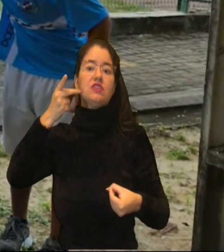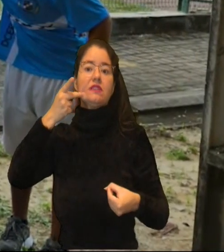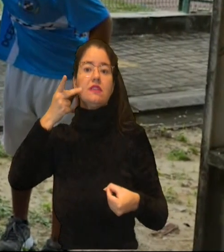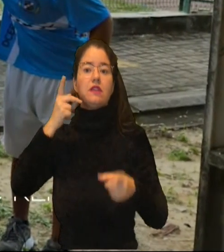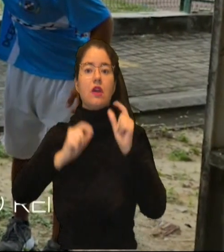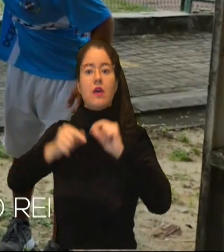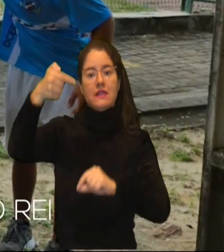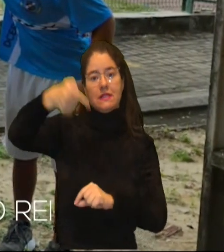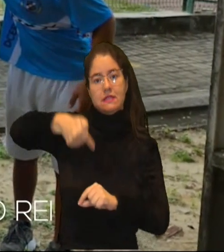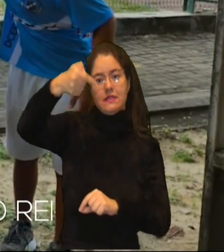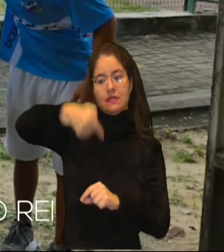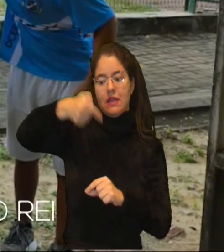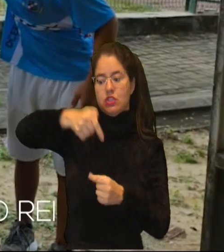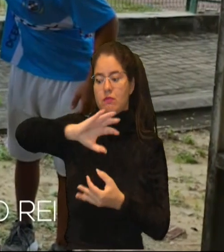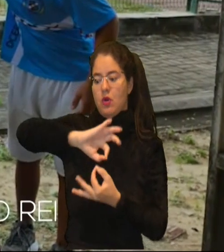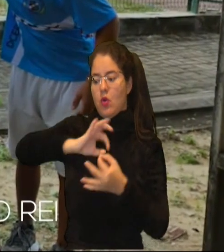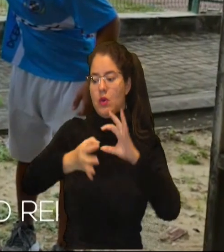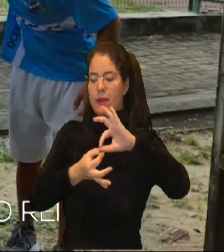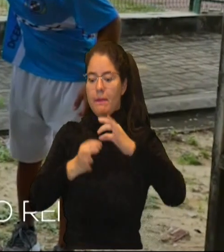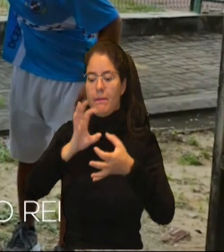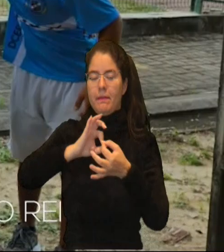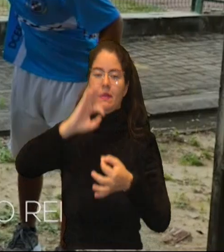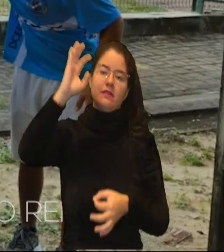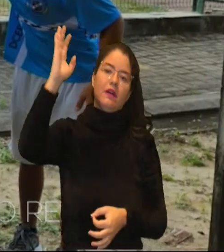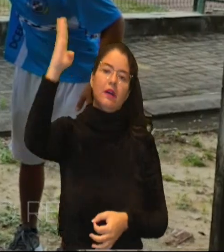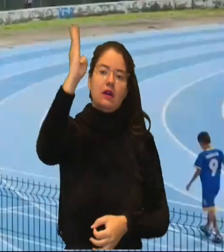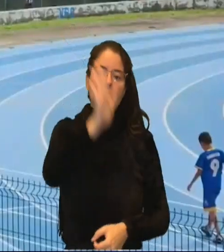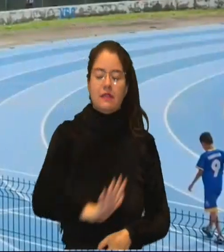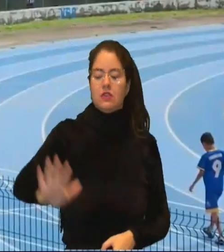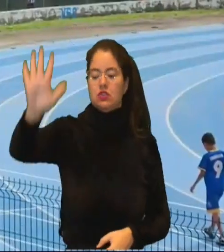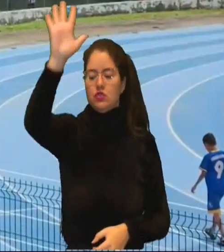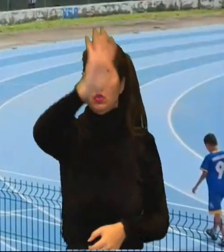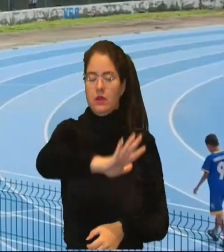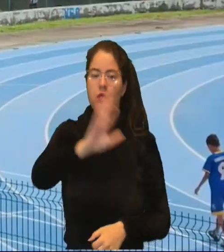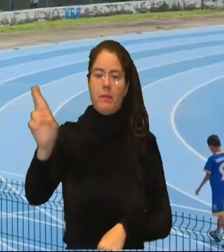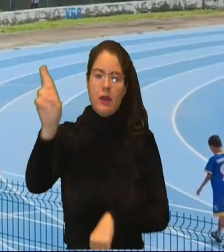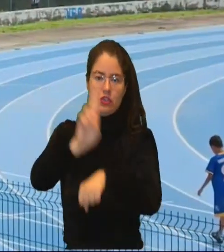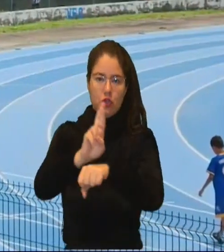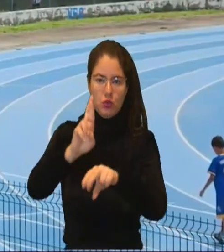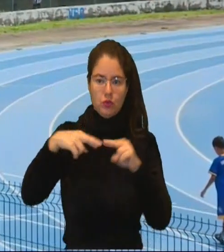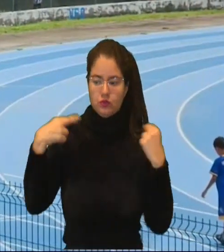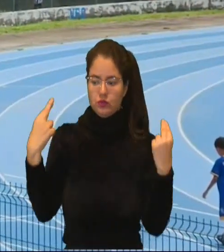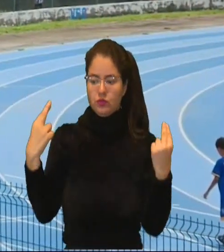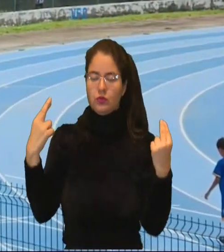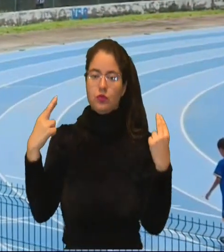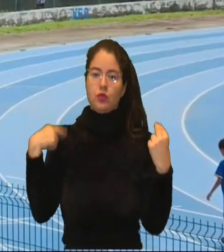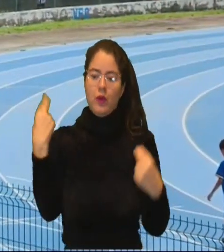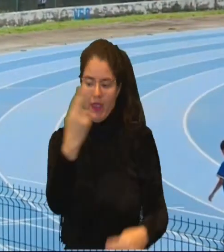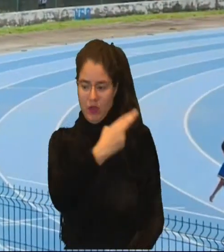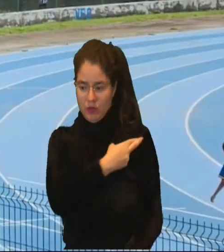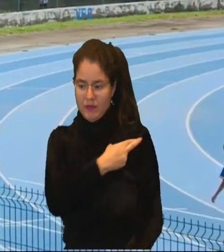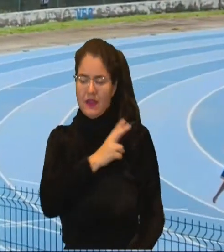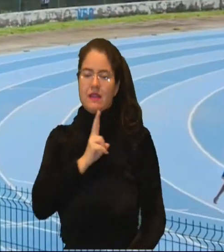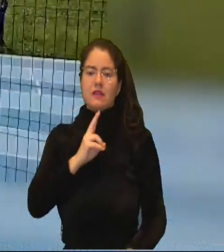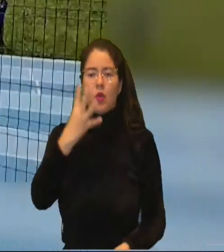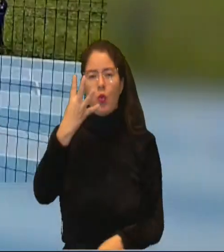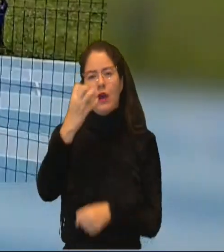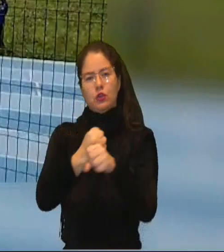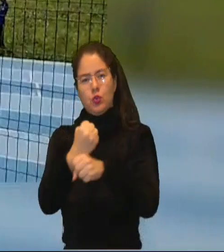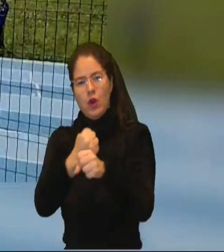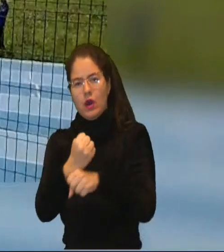7ª Olimpíada Nacional de Inverno dos Embaixadores do Rei. O evento ocorre a cada 4 anos e